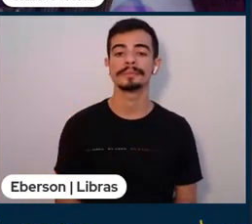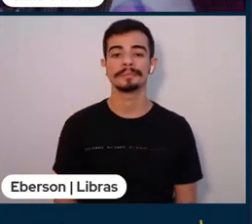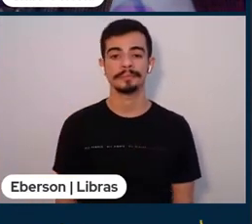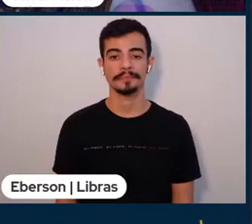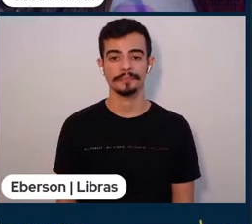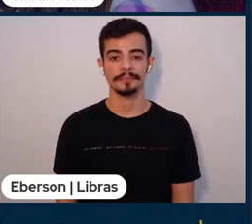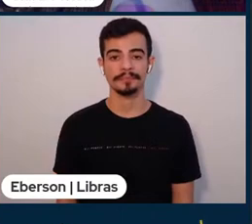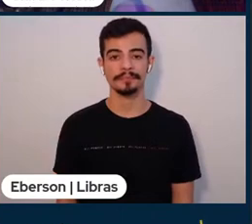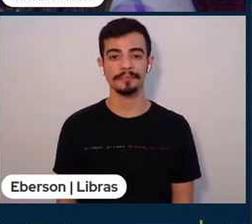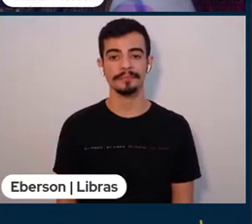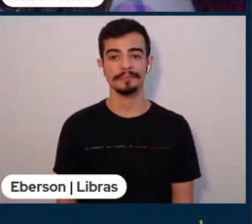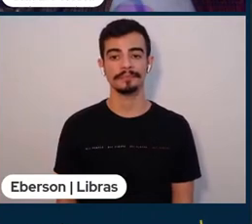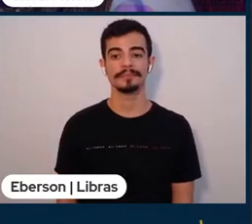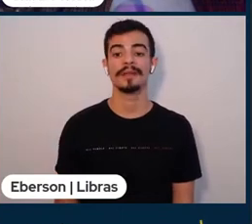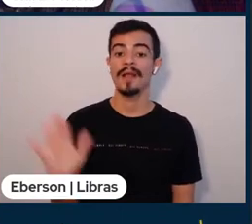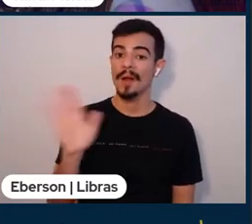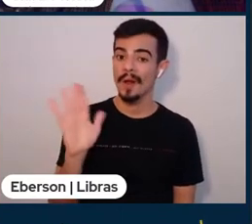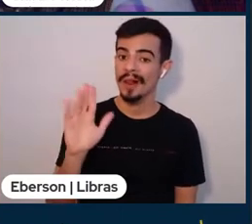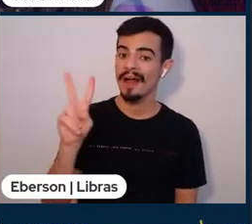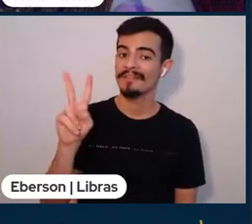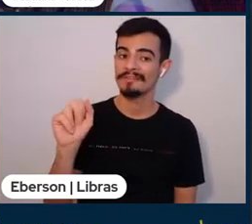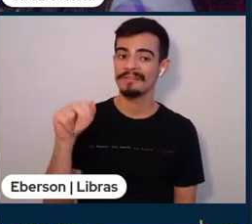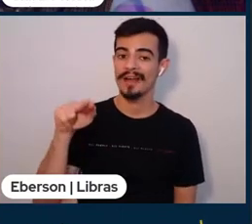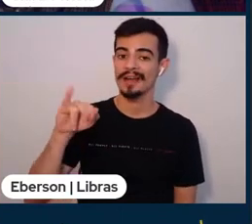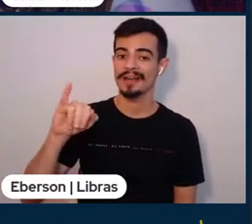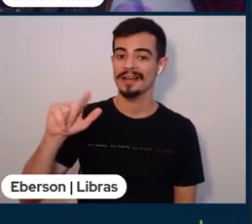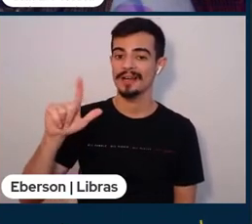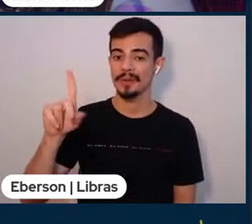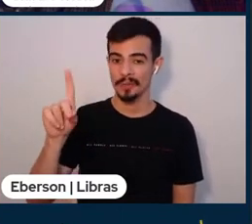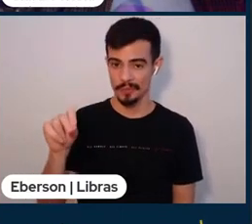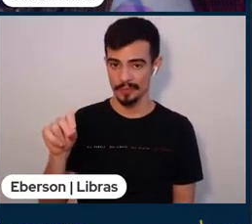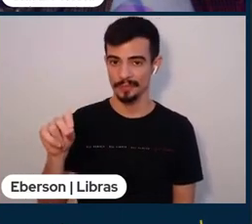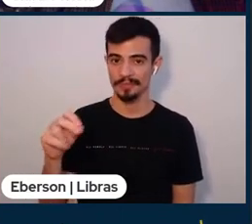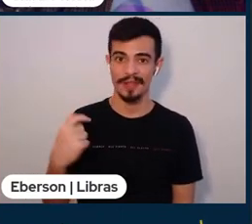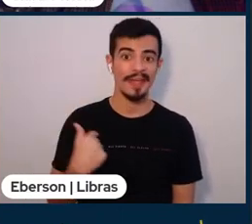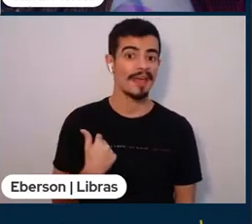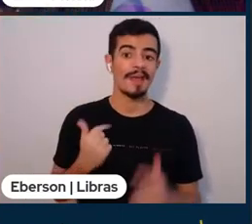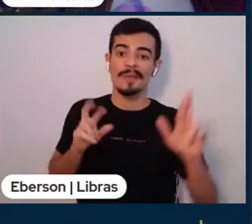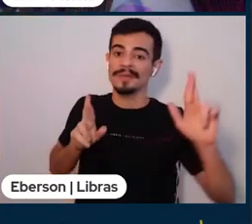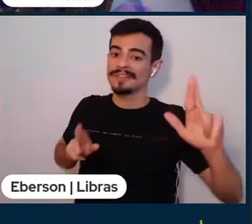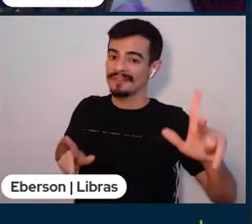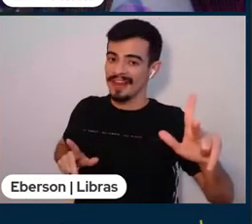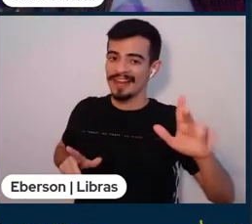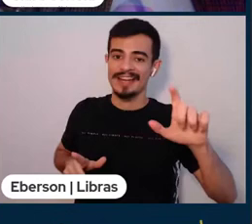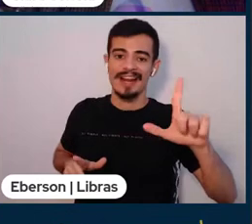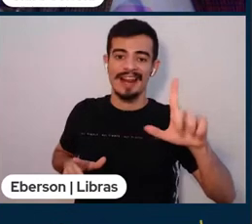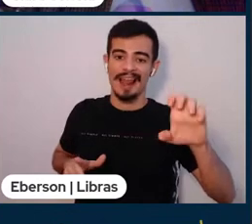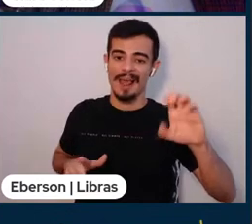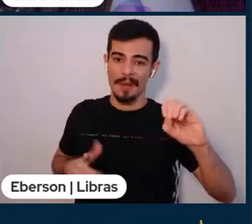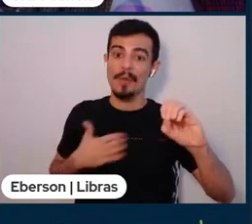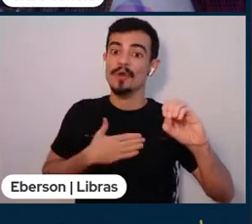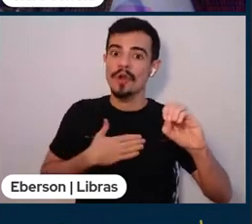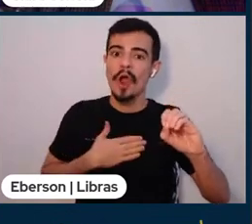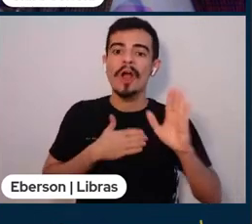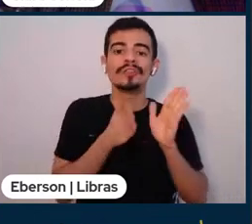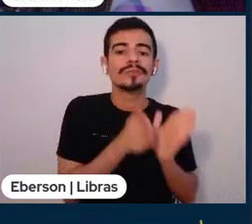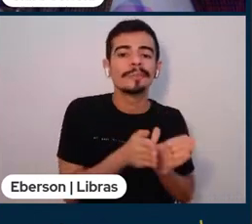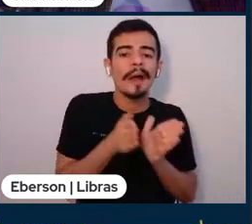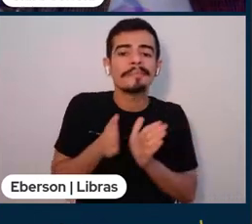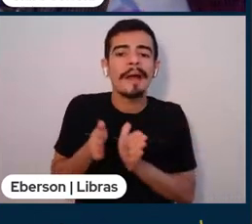Oi, Ivanildo. Então, eu não sou igual o Léo. Eu sou linear, gente. Eu estudo até com